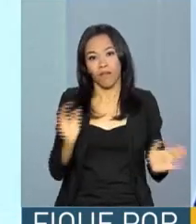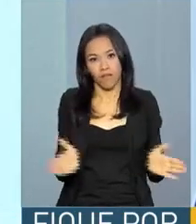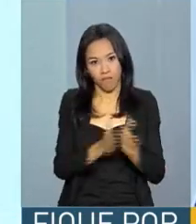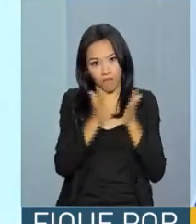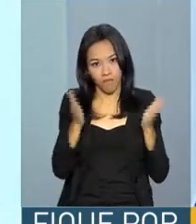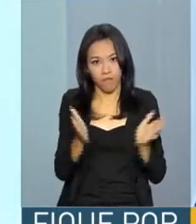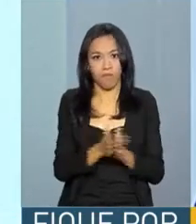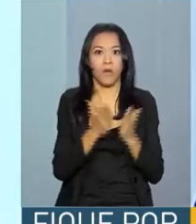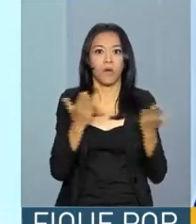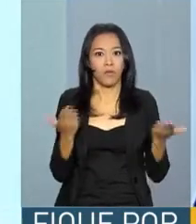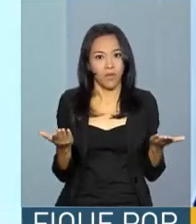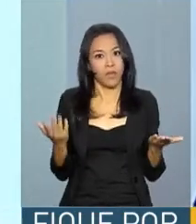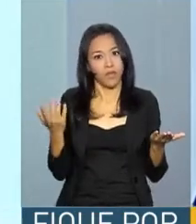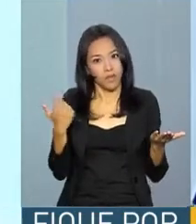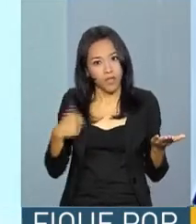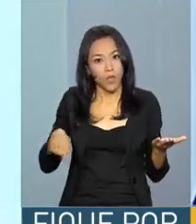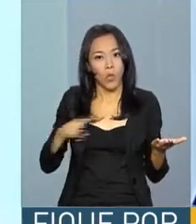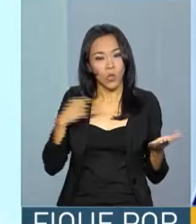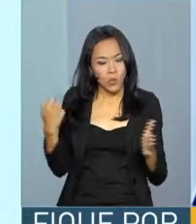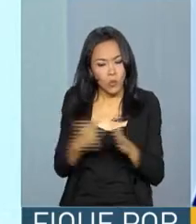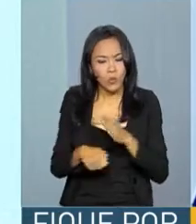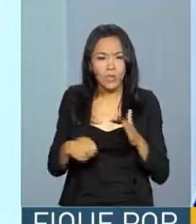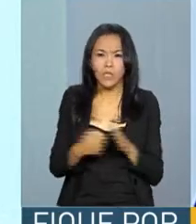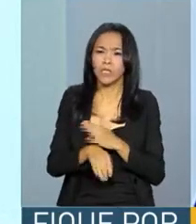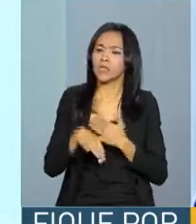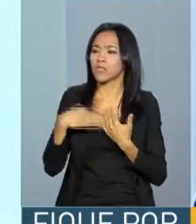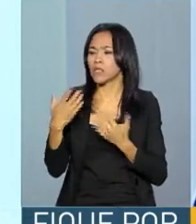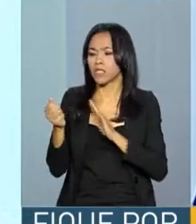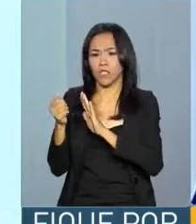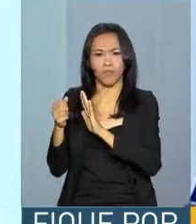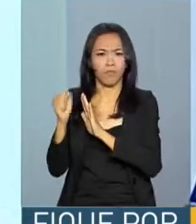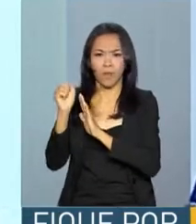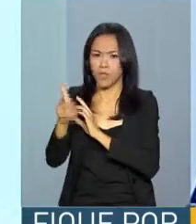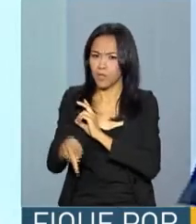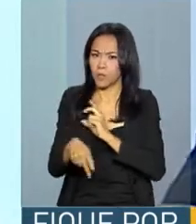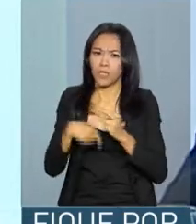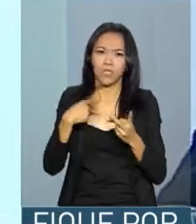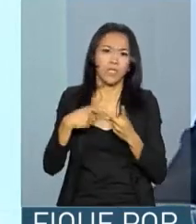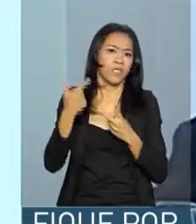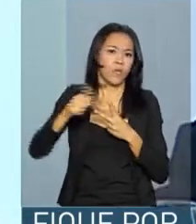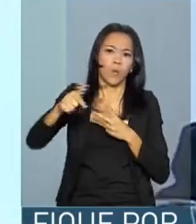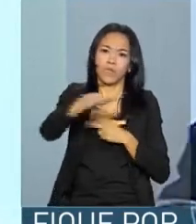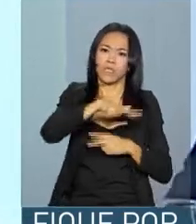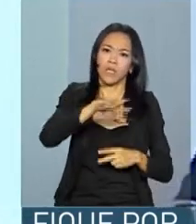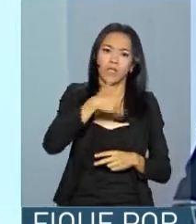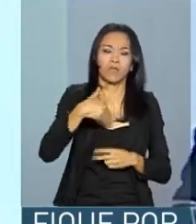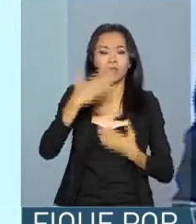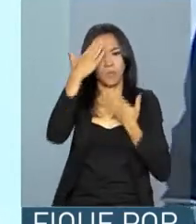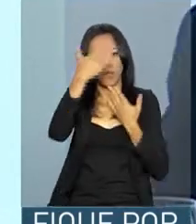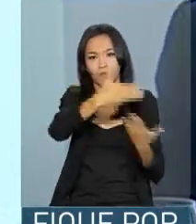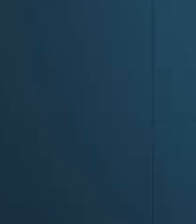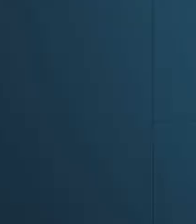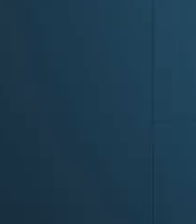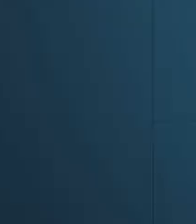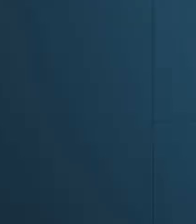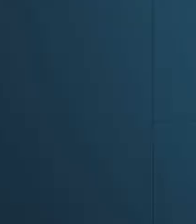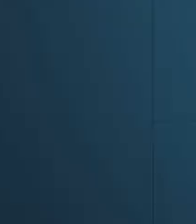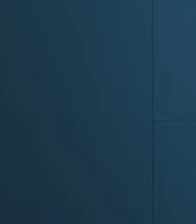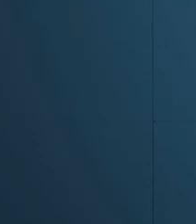que são aqueles por quem mais nós lutamos, seja na Previdência ou seja em outros atos de governo. Muito obrigado a vocês.